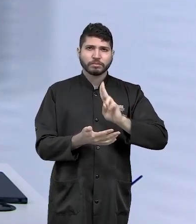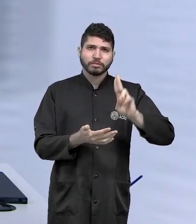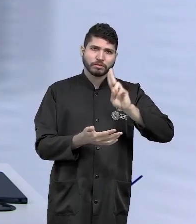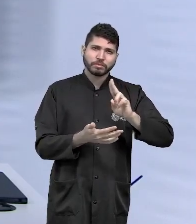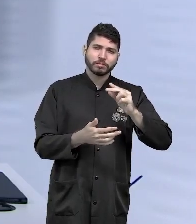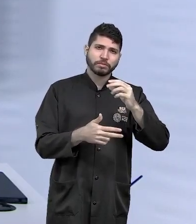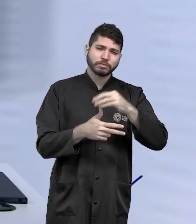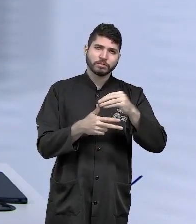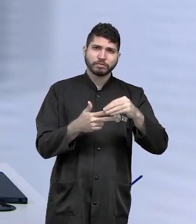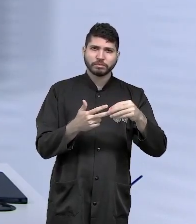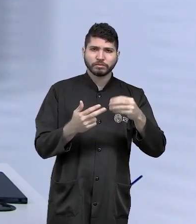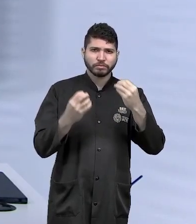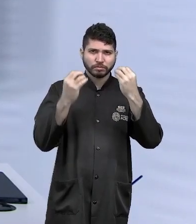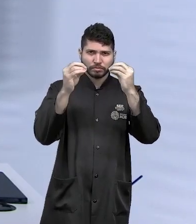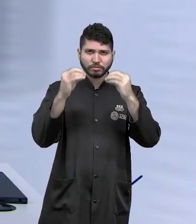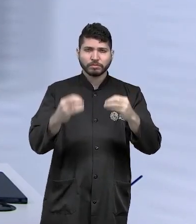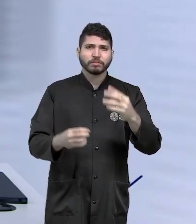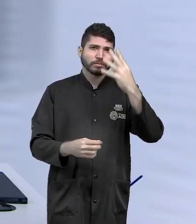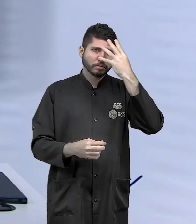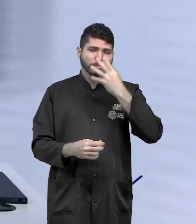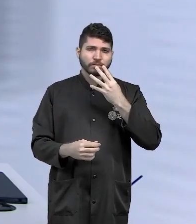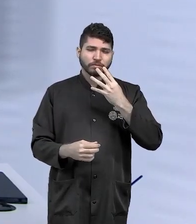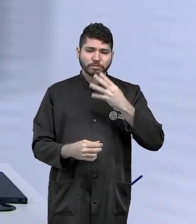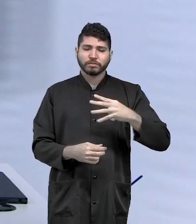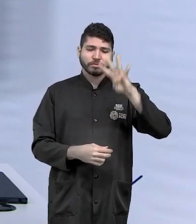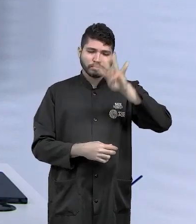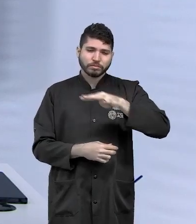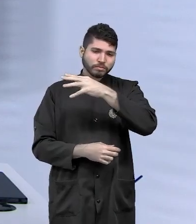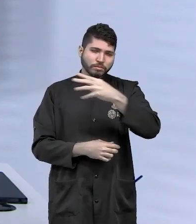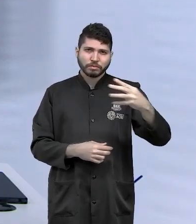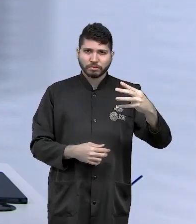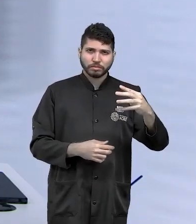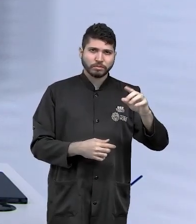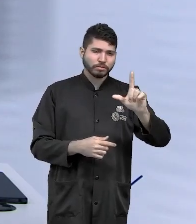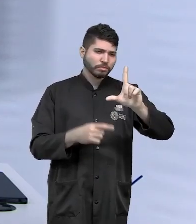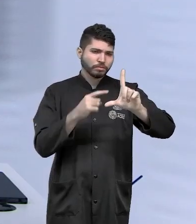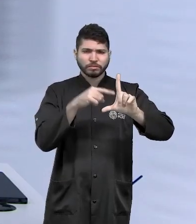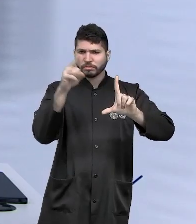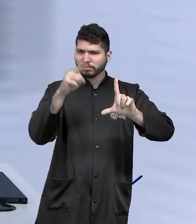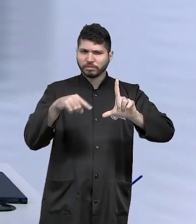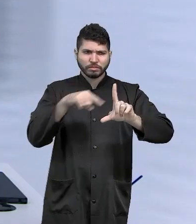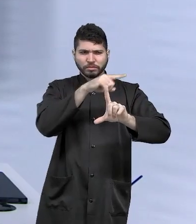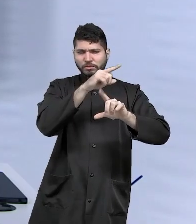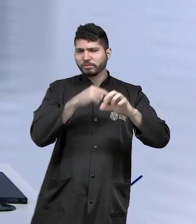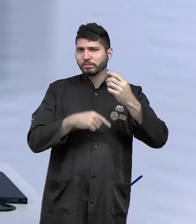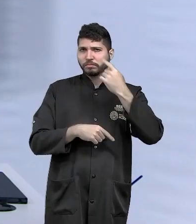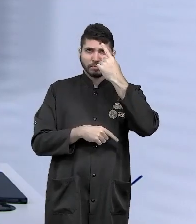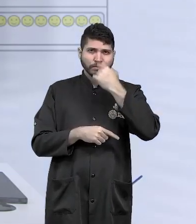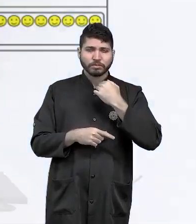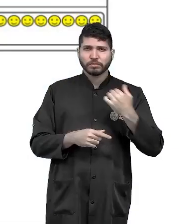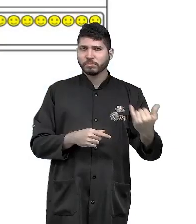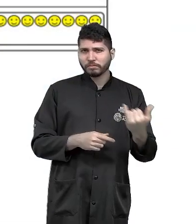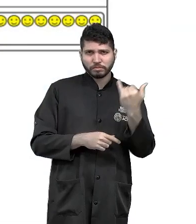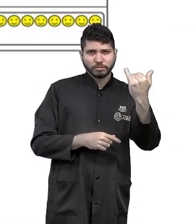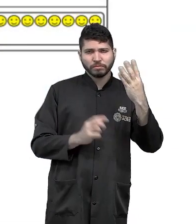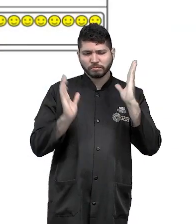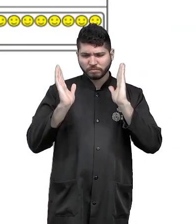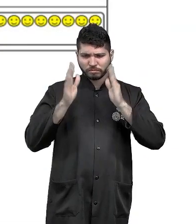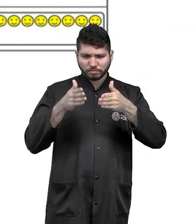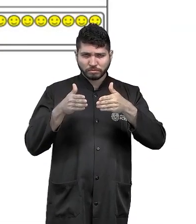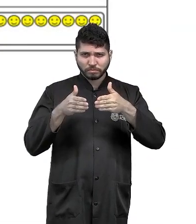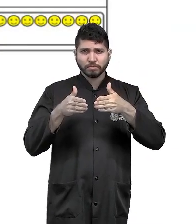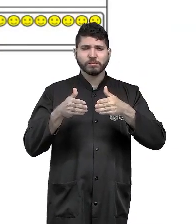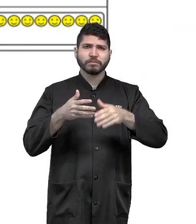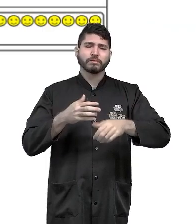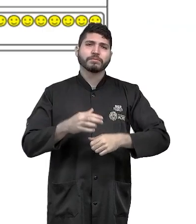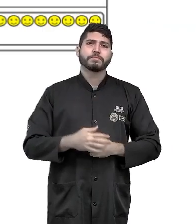vezes? Não, sempre. Toda vez que o Enem te trouxer uma imagem, um gráfico, uma tabela, você vai usar essa informação a seu favor. Vem comigo. No primeiro